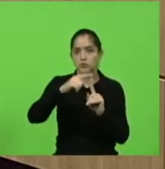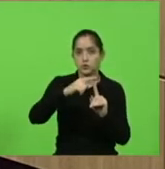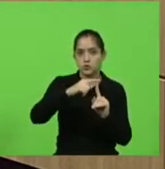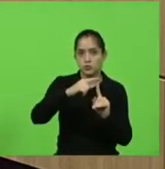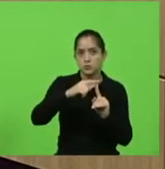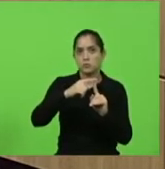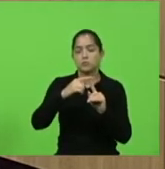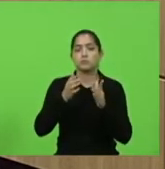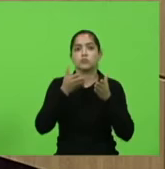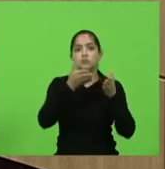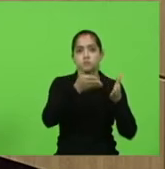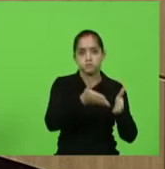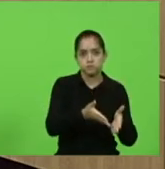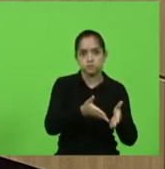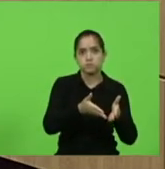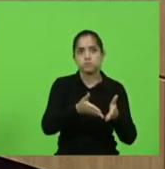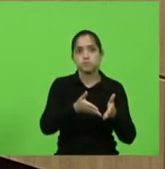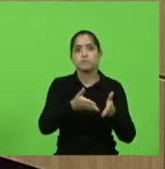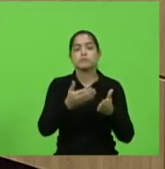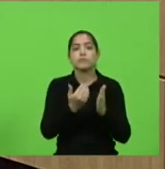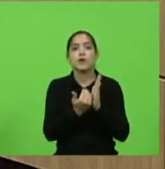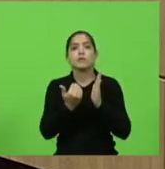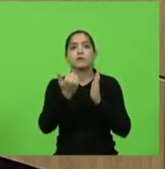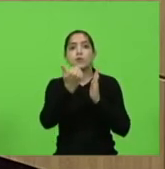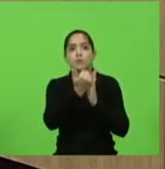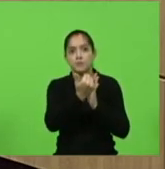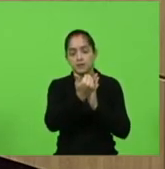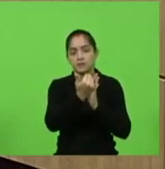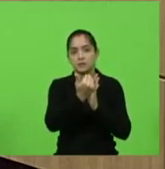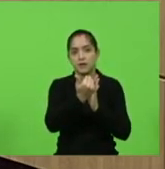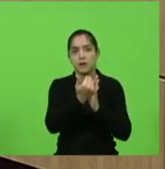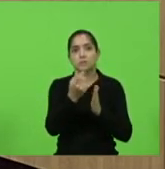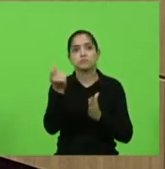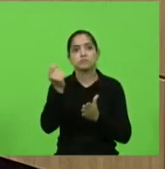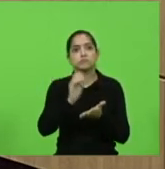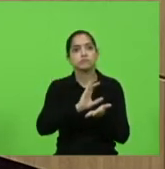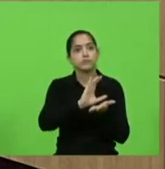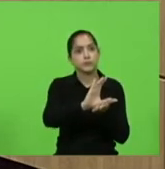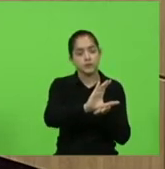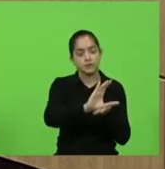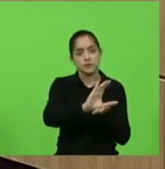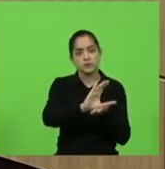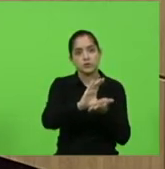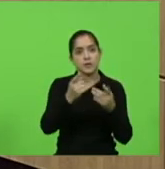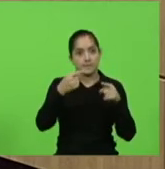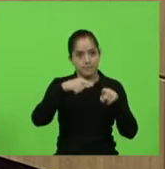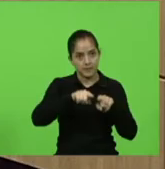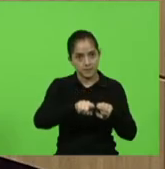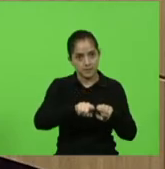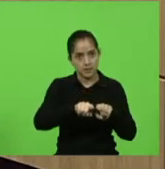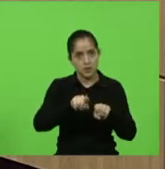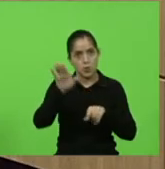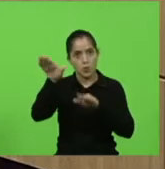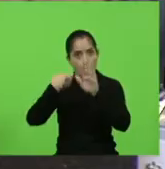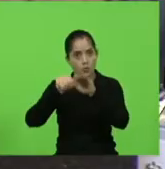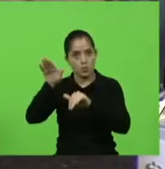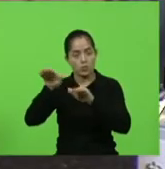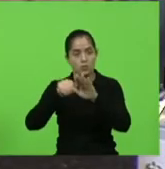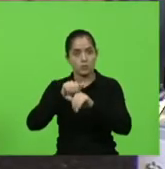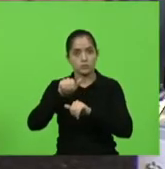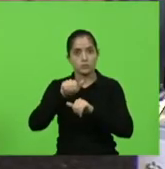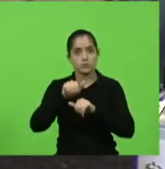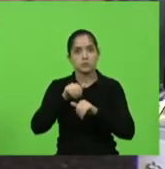e aí nós vamos agregar valor a esse equipamento público. Nós vamos investir no Porto de Laguna em parceria, chamar outros operadores portuários para